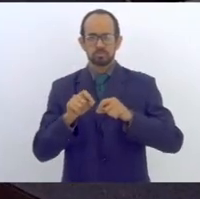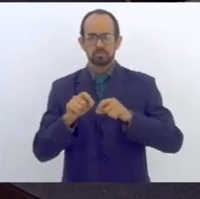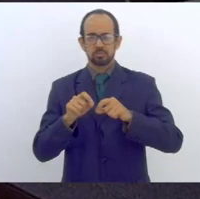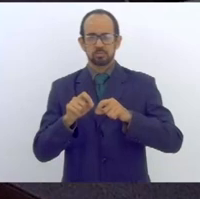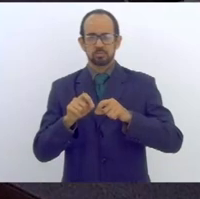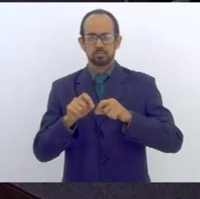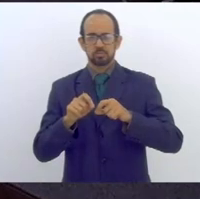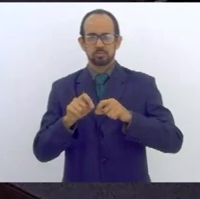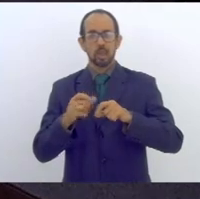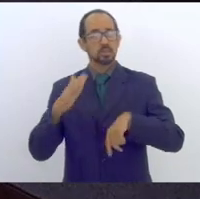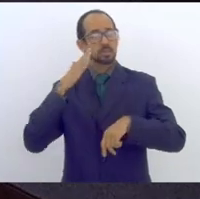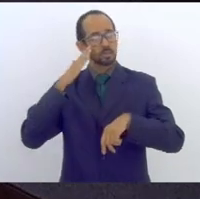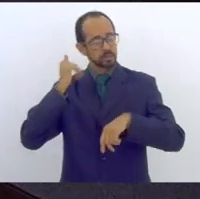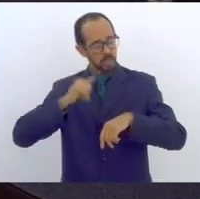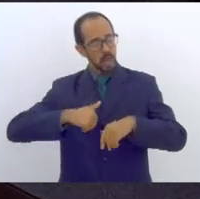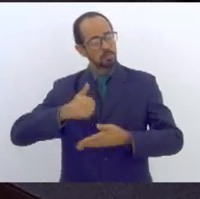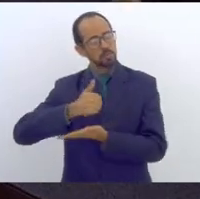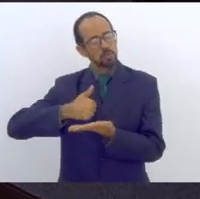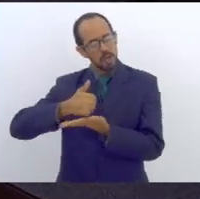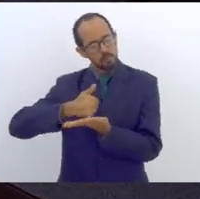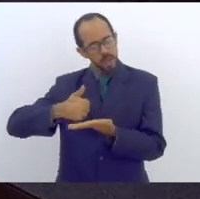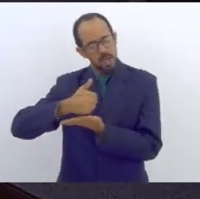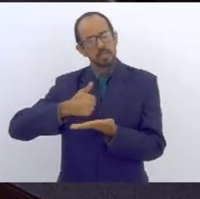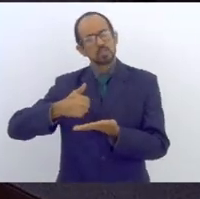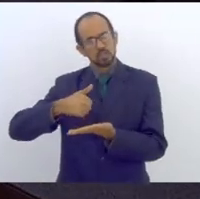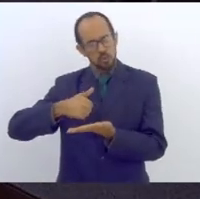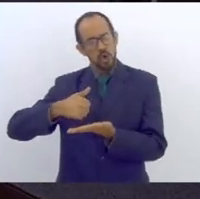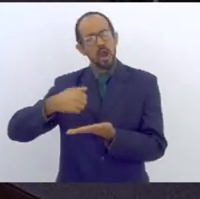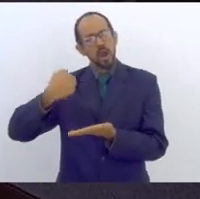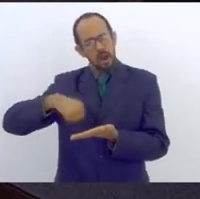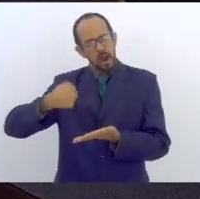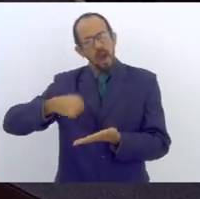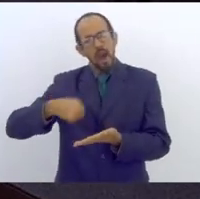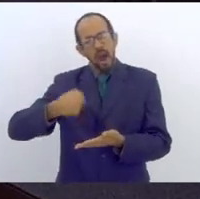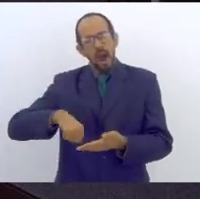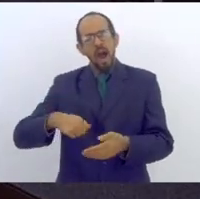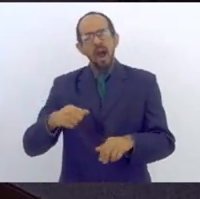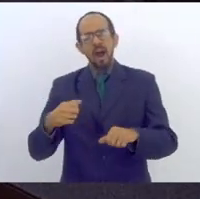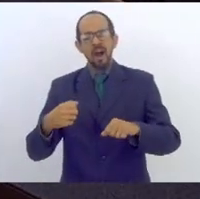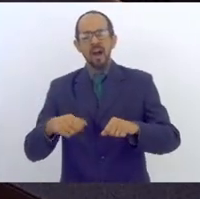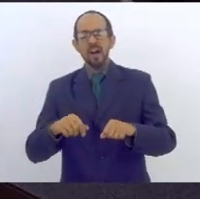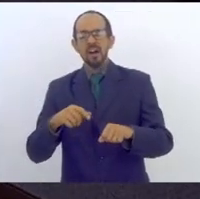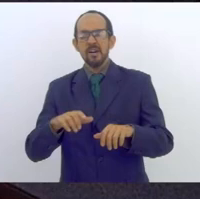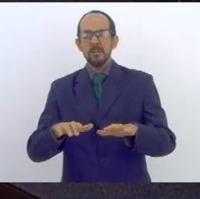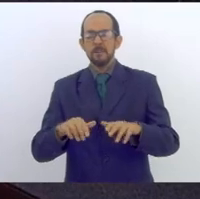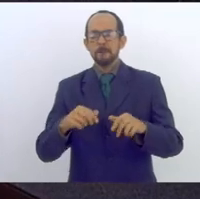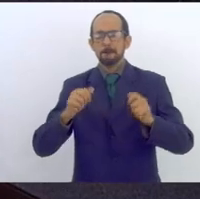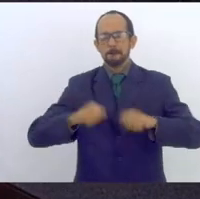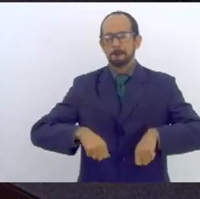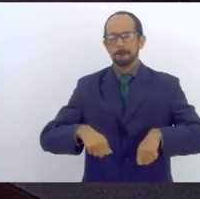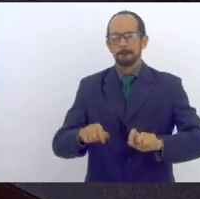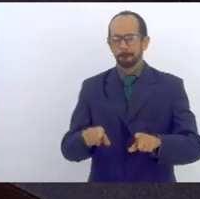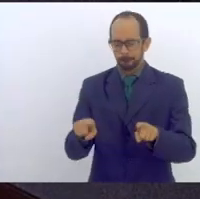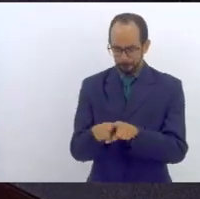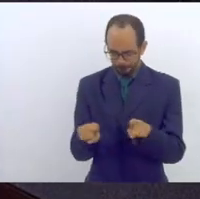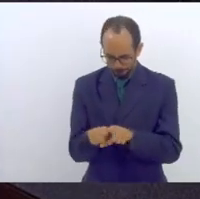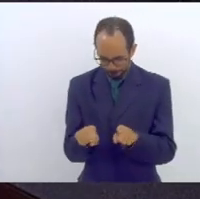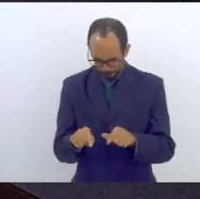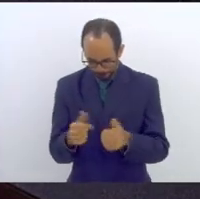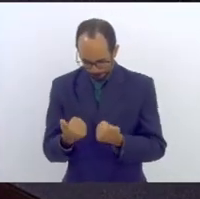sabemos que a base quer né temos a vontade da base podemos contribuir muito bem